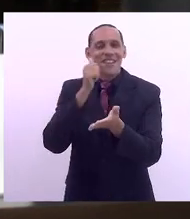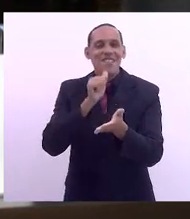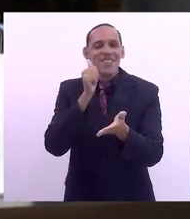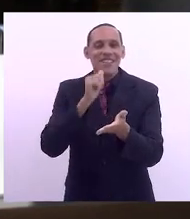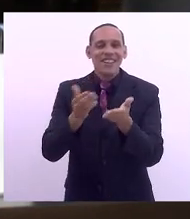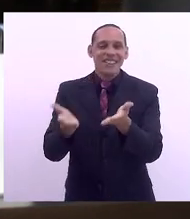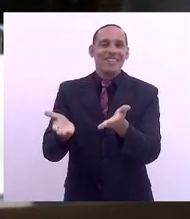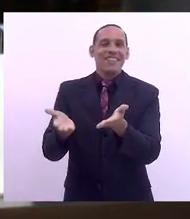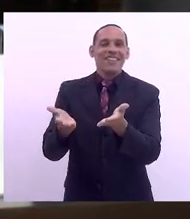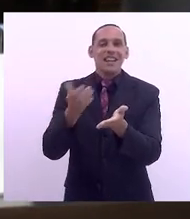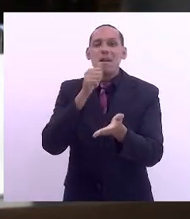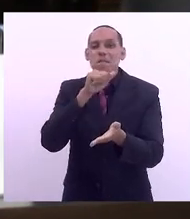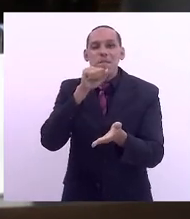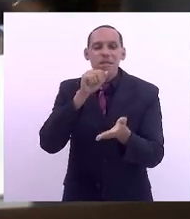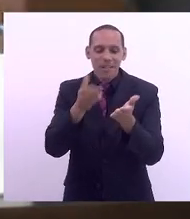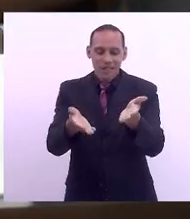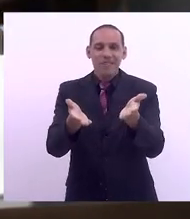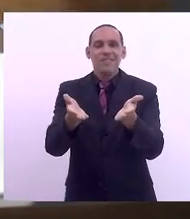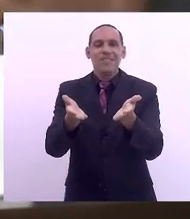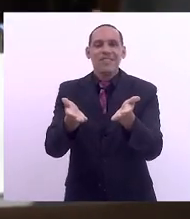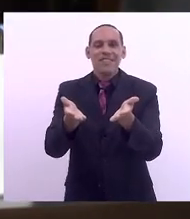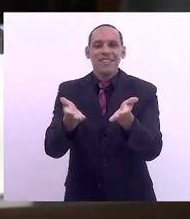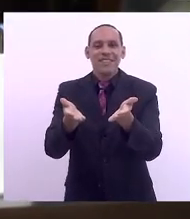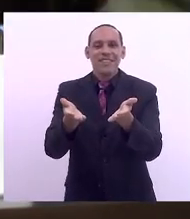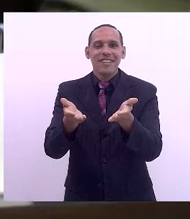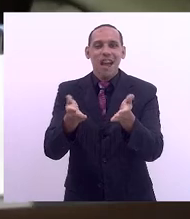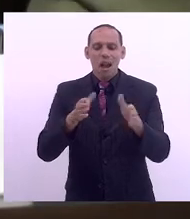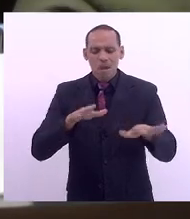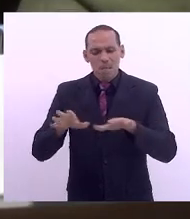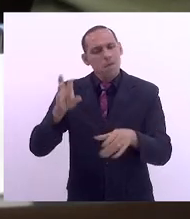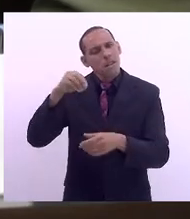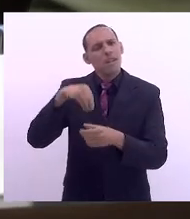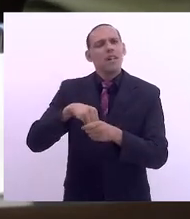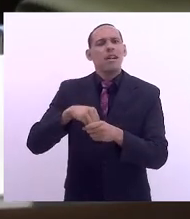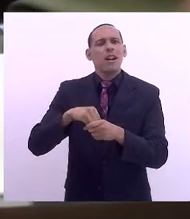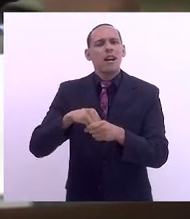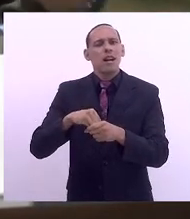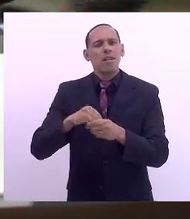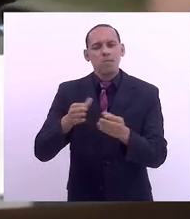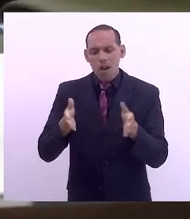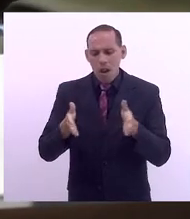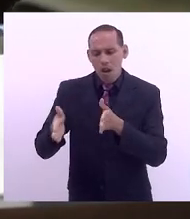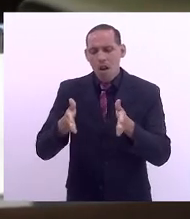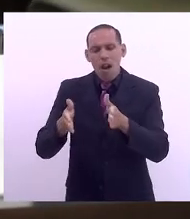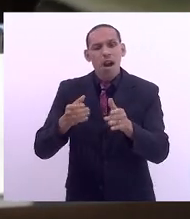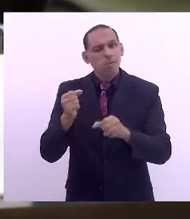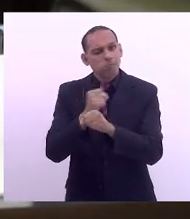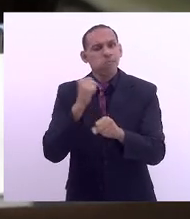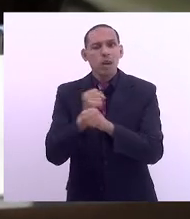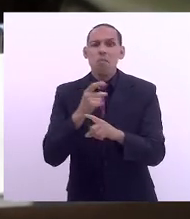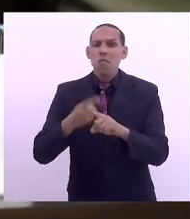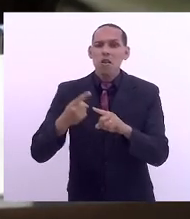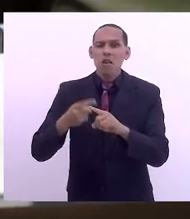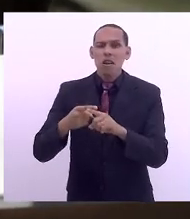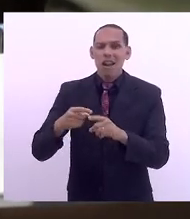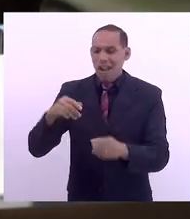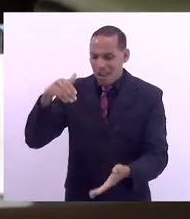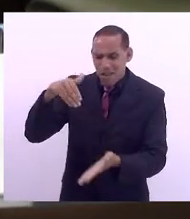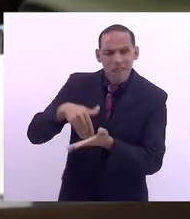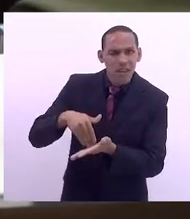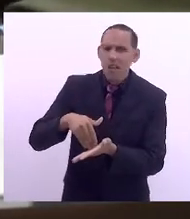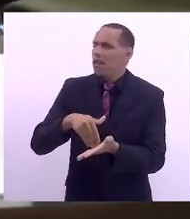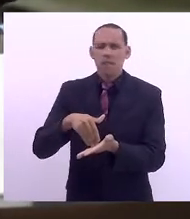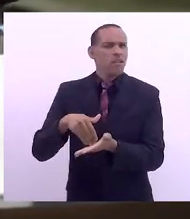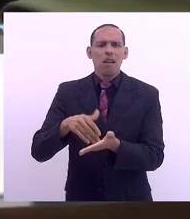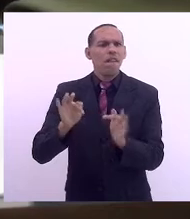mãe, está dentro de um movimento, está construindo o caminho dela. Porque isso não pode ser o fim.